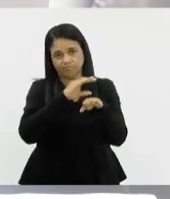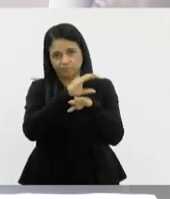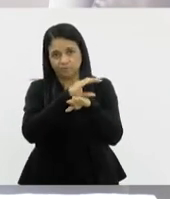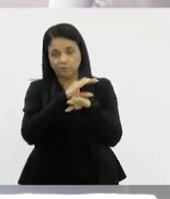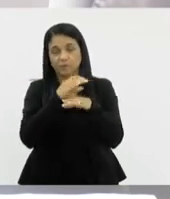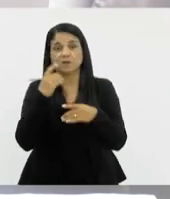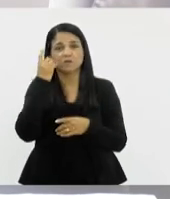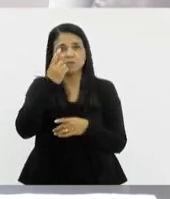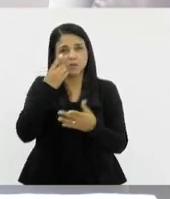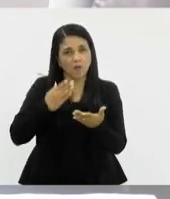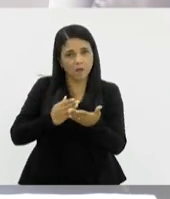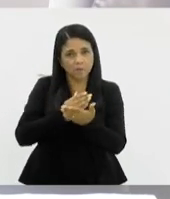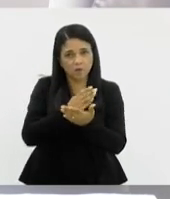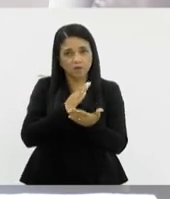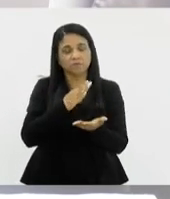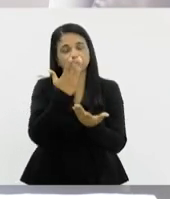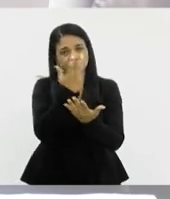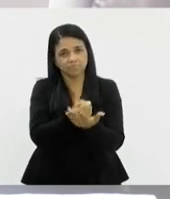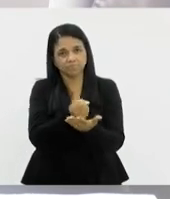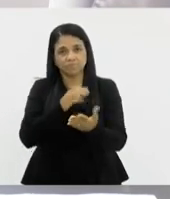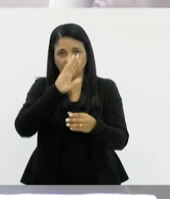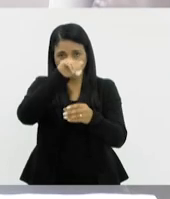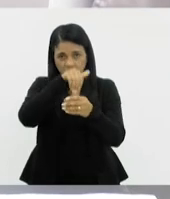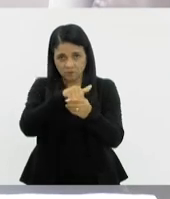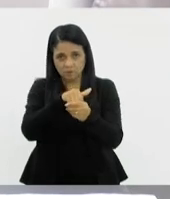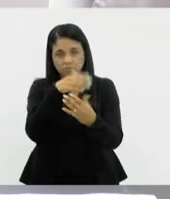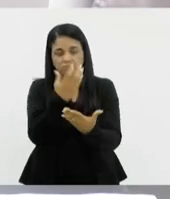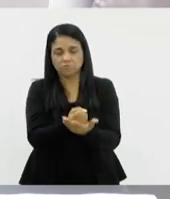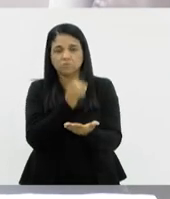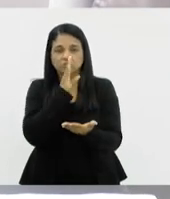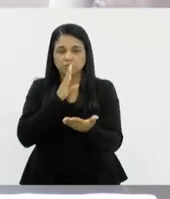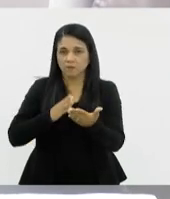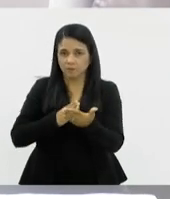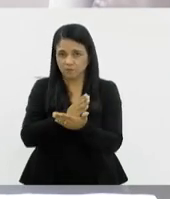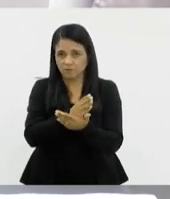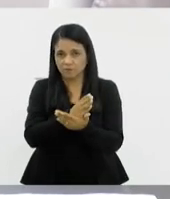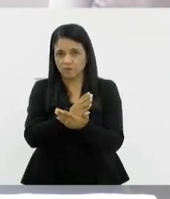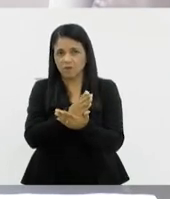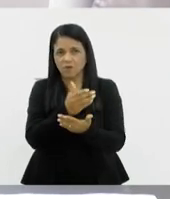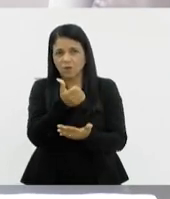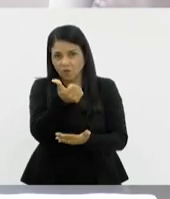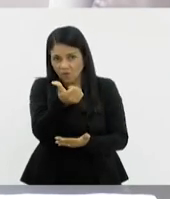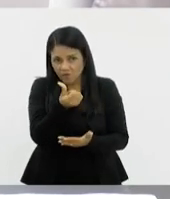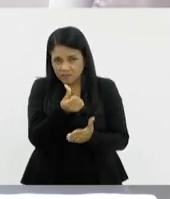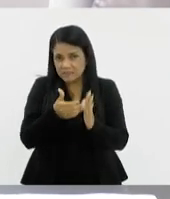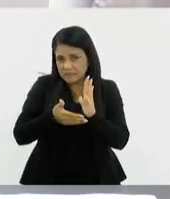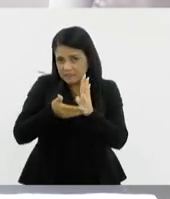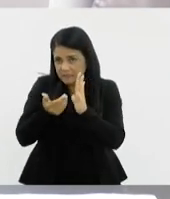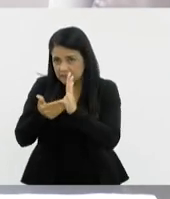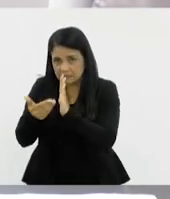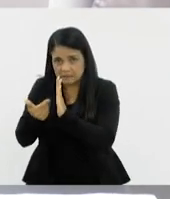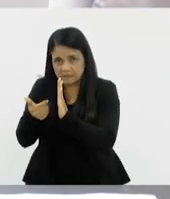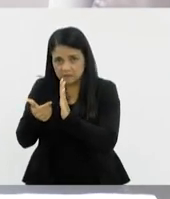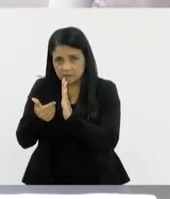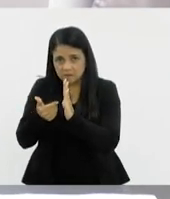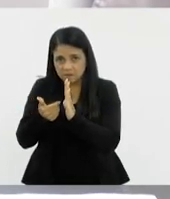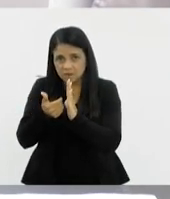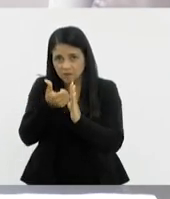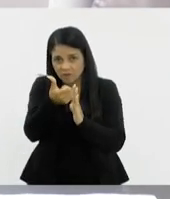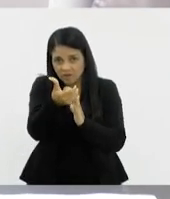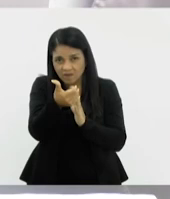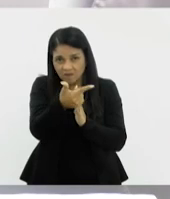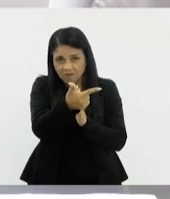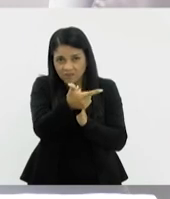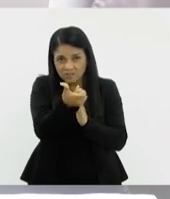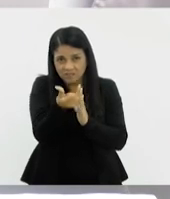Senhores deputados que aprovam a votação em bloco, permaneçam como estão. Aprovada a votação em bloco. Espera aí, o 26 saiu, né? 26 não, foi alterado.